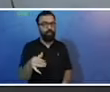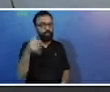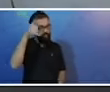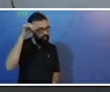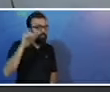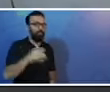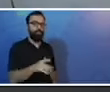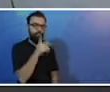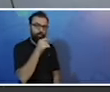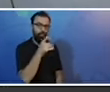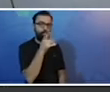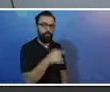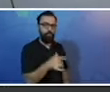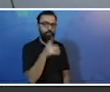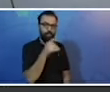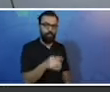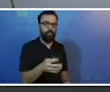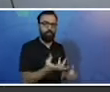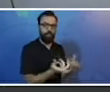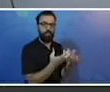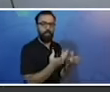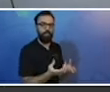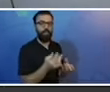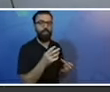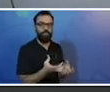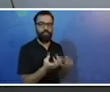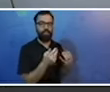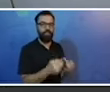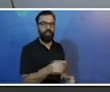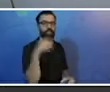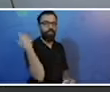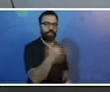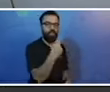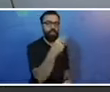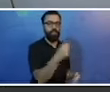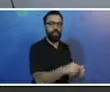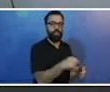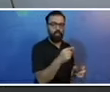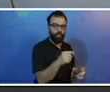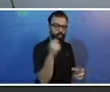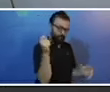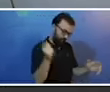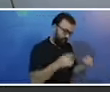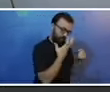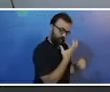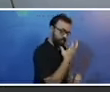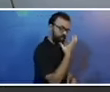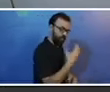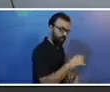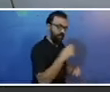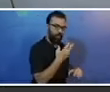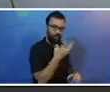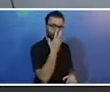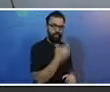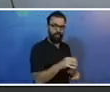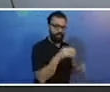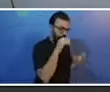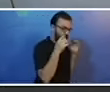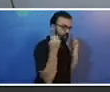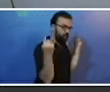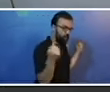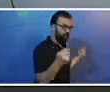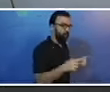boi na água a água no fogo o fogo no pau o pau no cachorro o cachorro